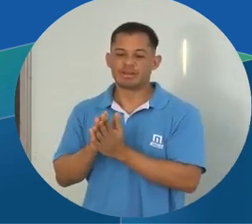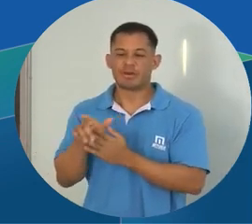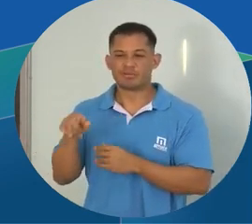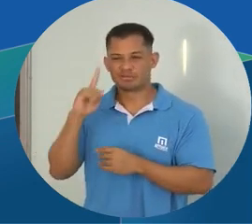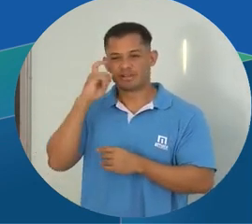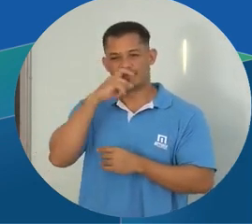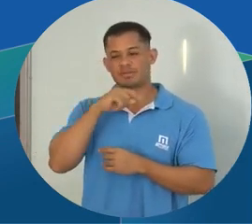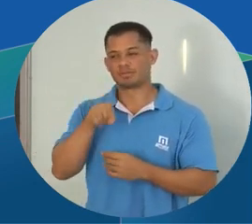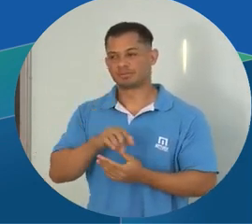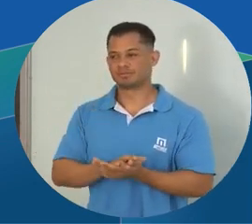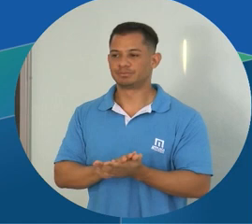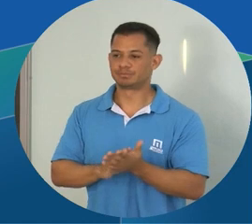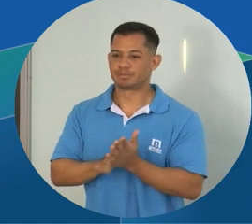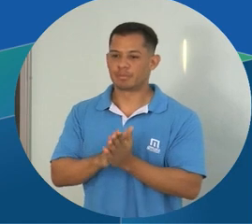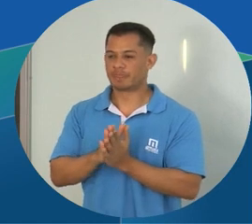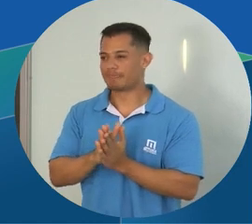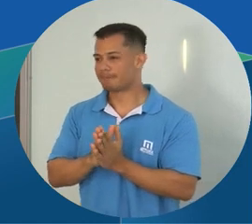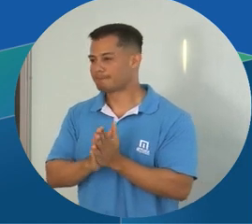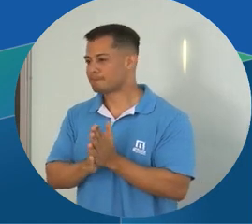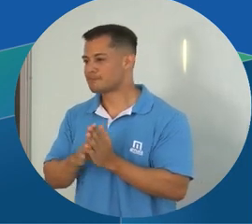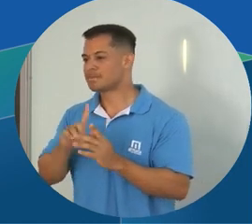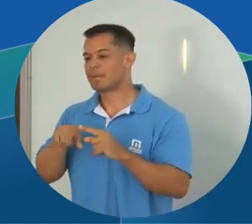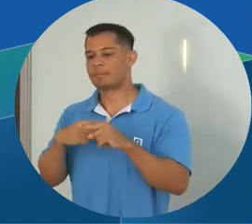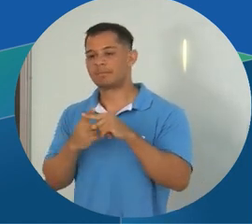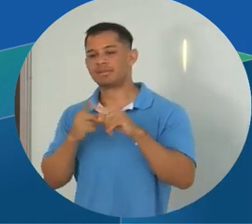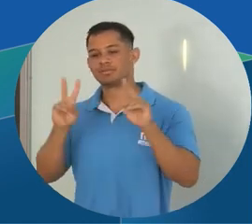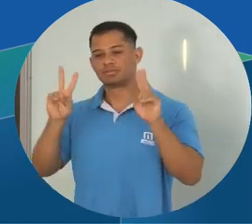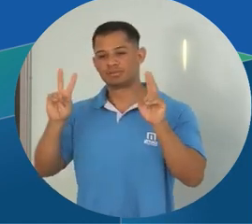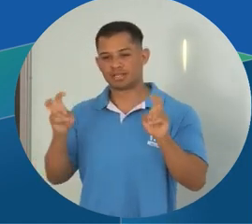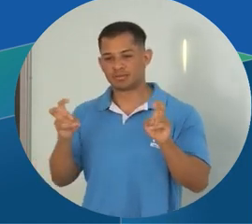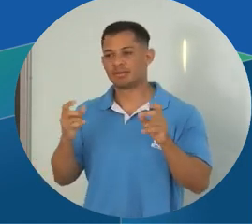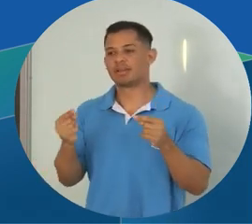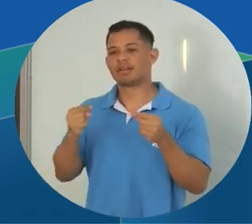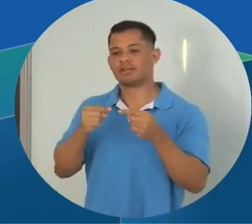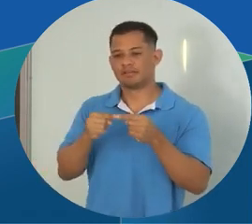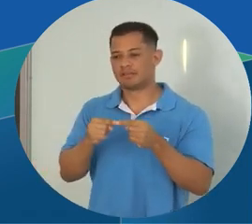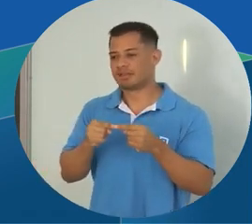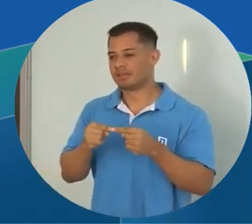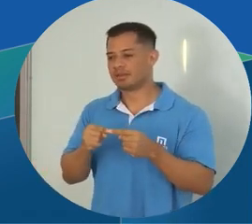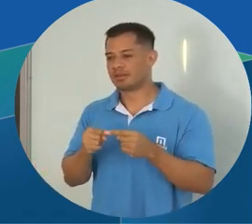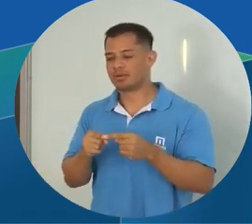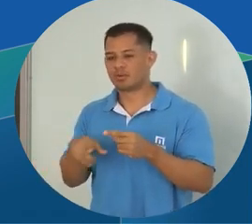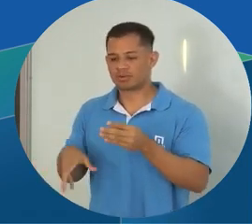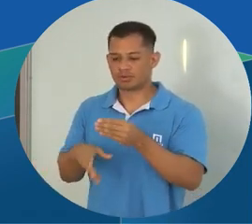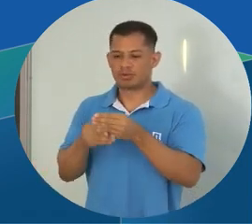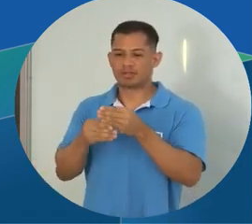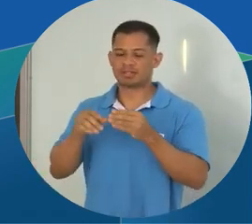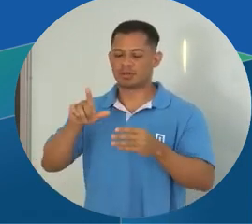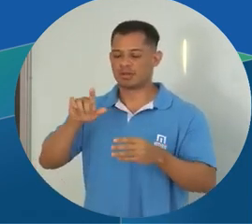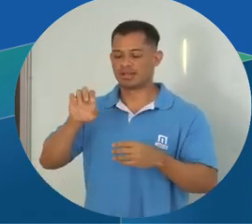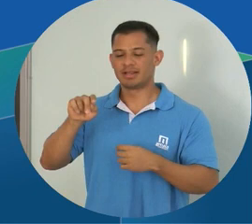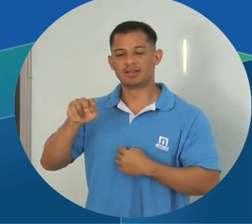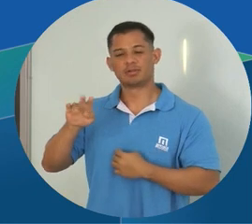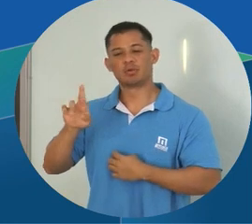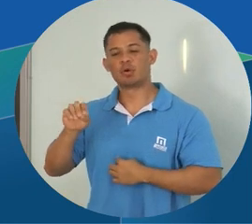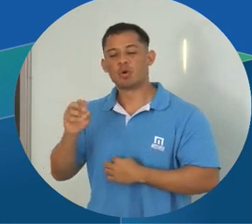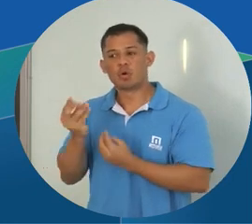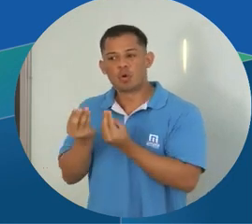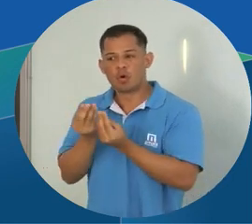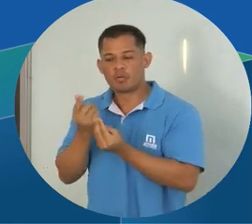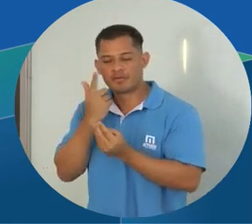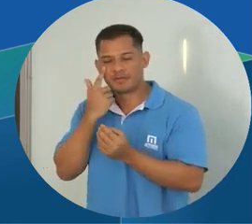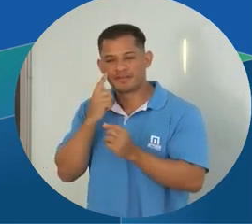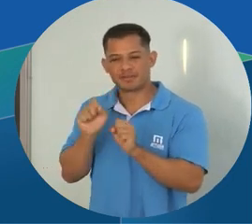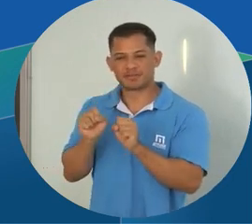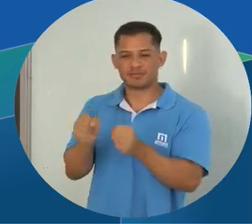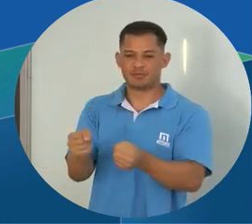desafios. Mais um tema, né, que tem a ver com as colocações ali do Leandro, como considerar esse esforço, né,